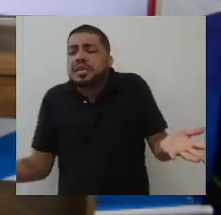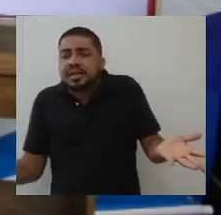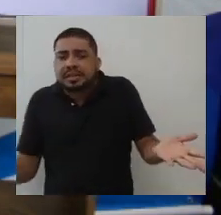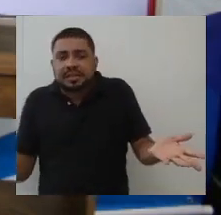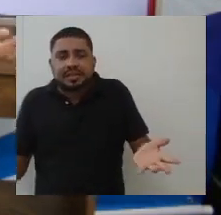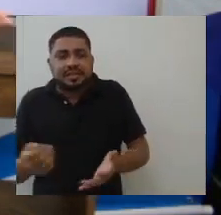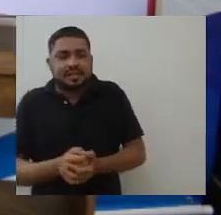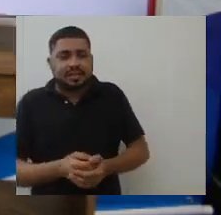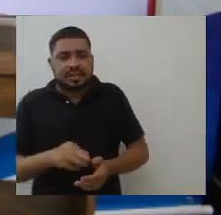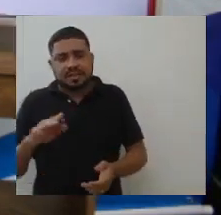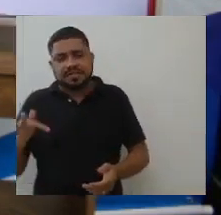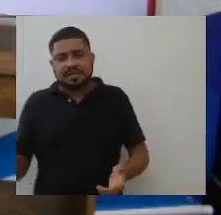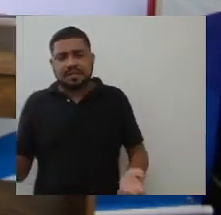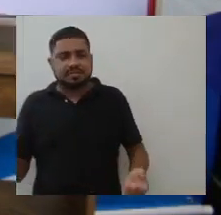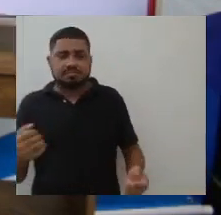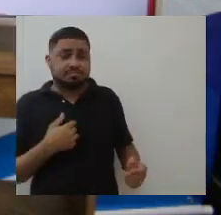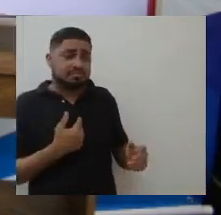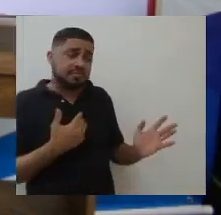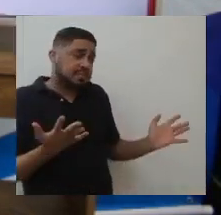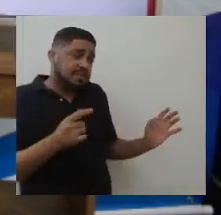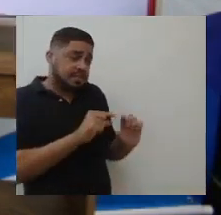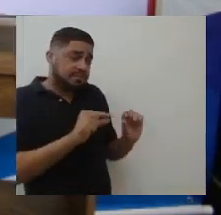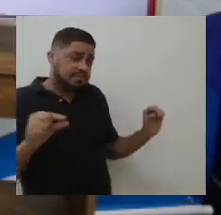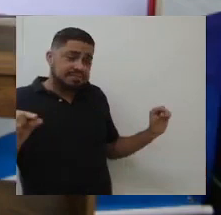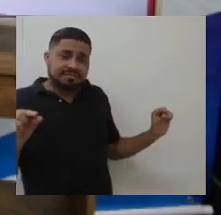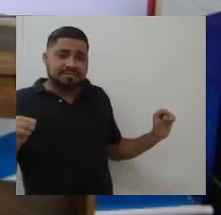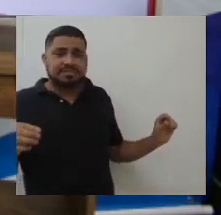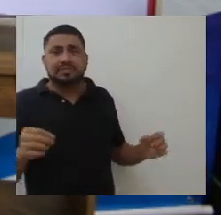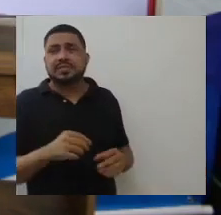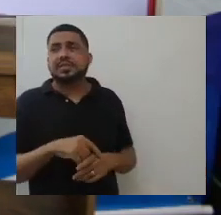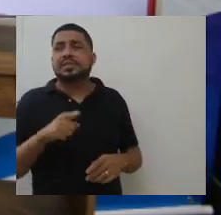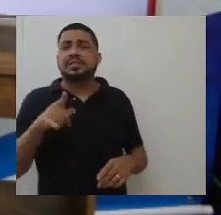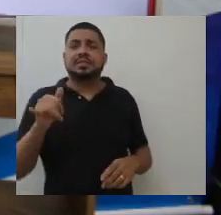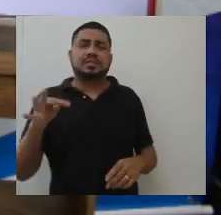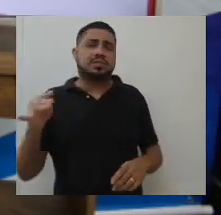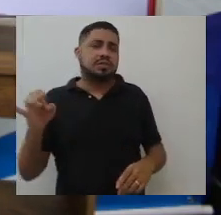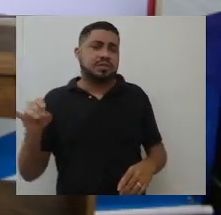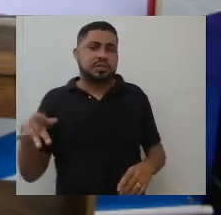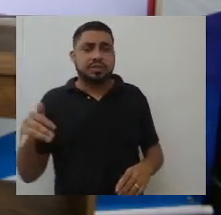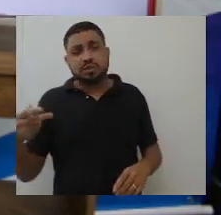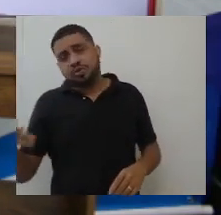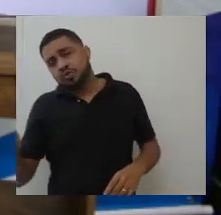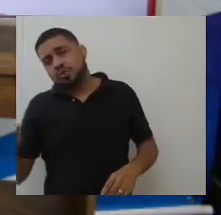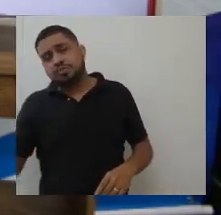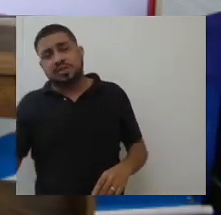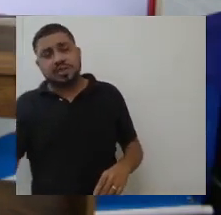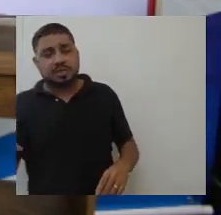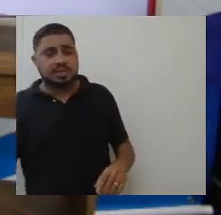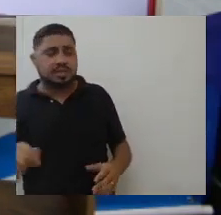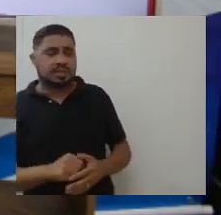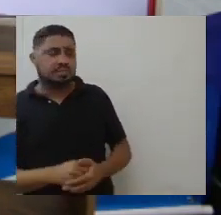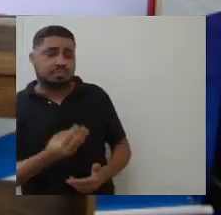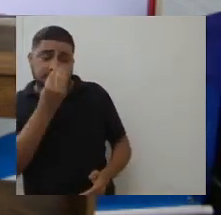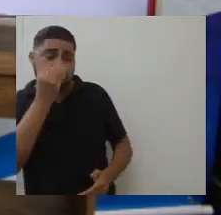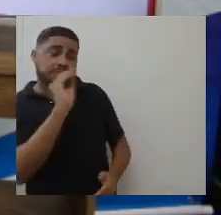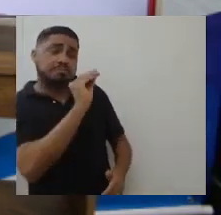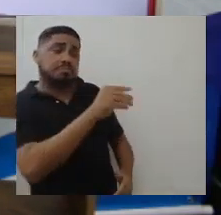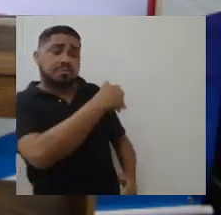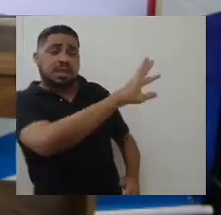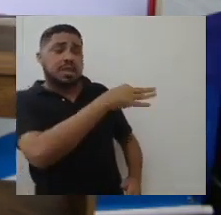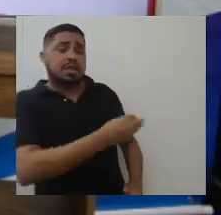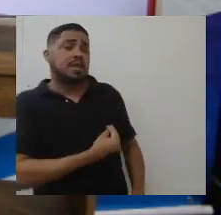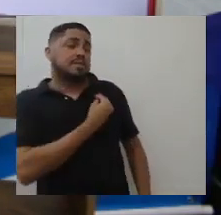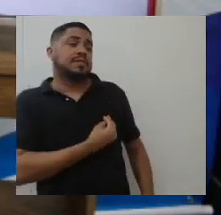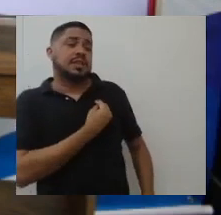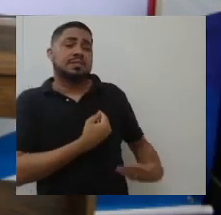doing? Man, it's not your business. It's not your business. Take care of your own life. Toma conta da tua própria vida. É